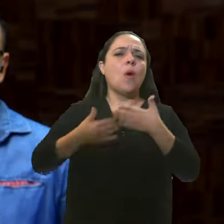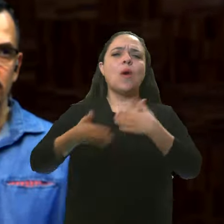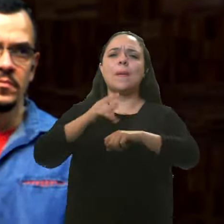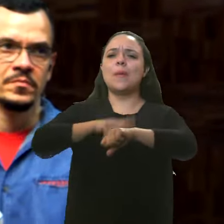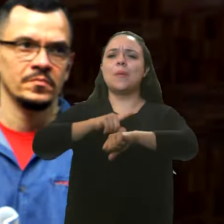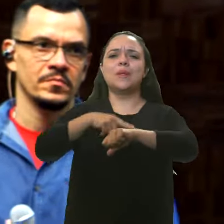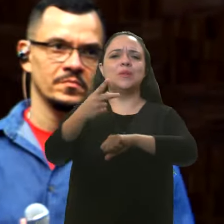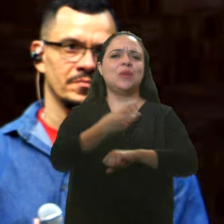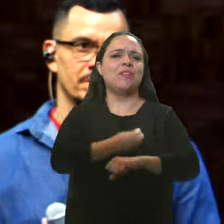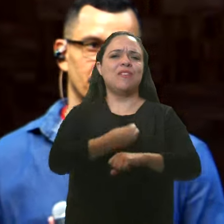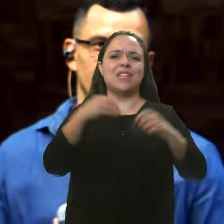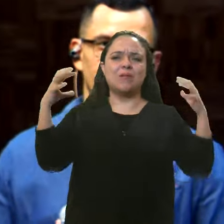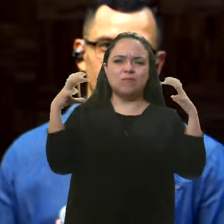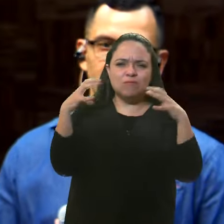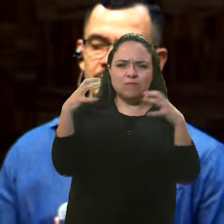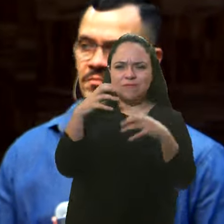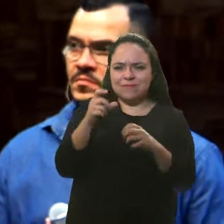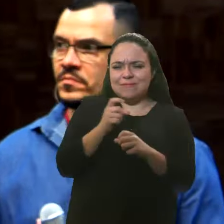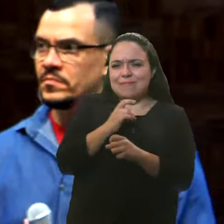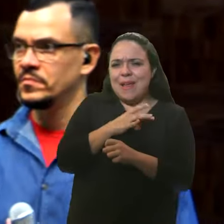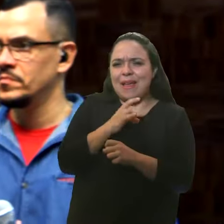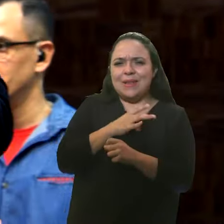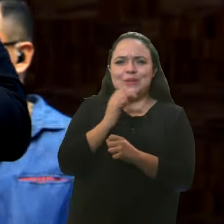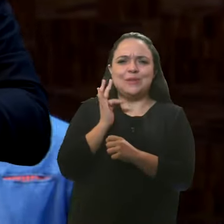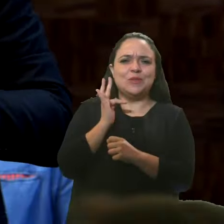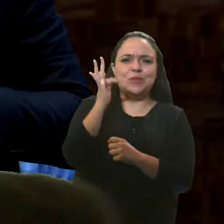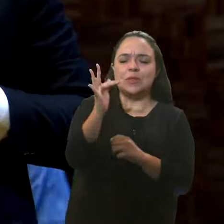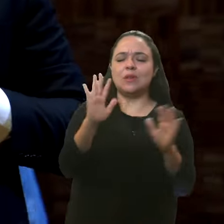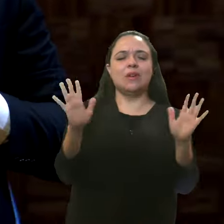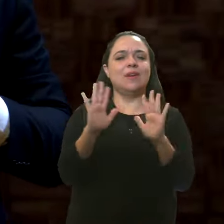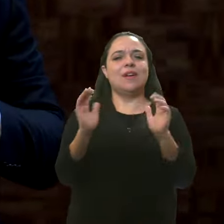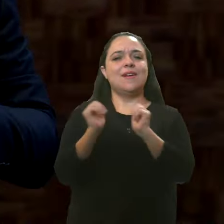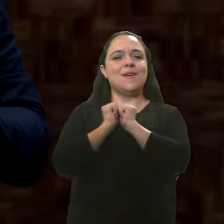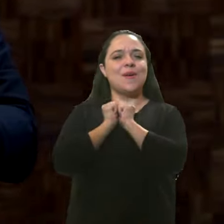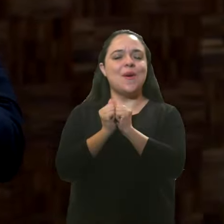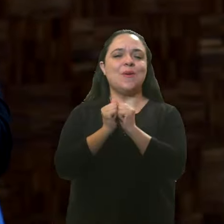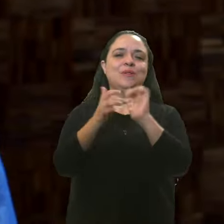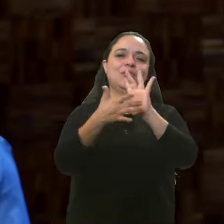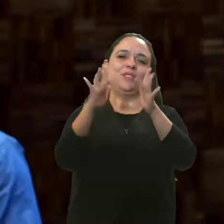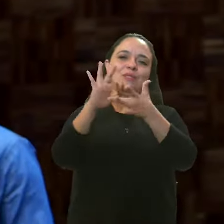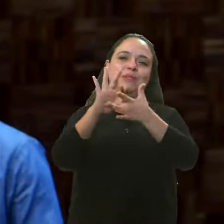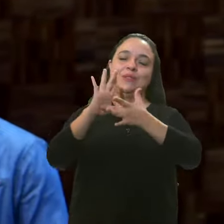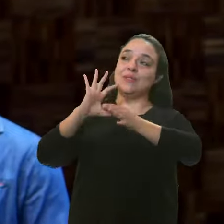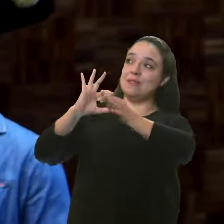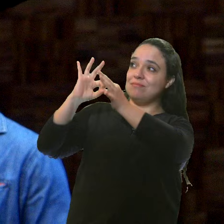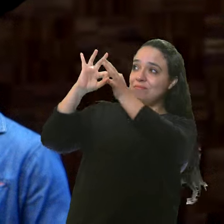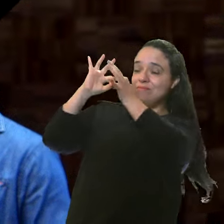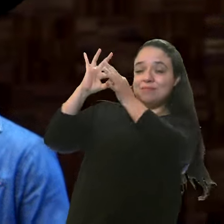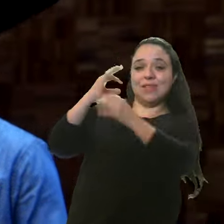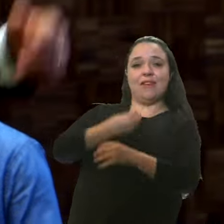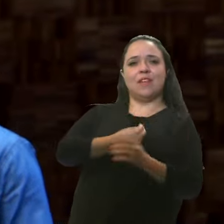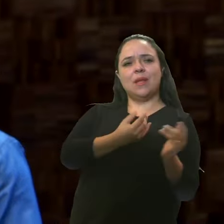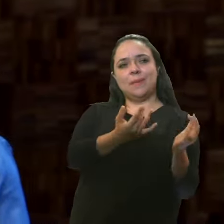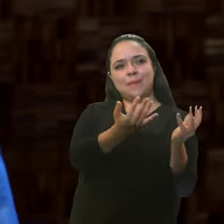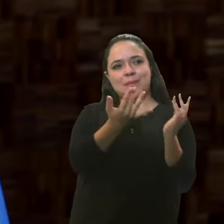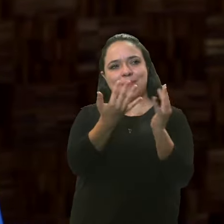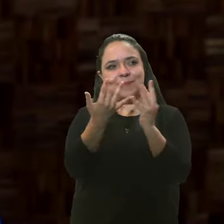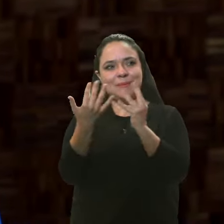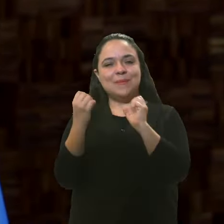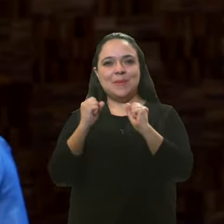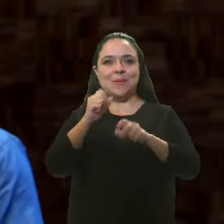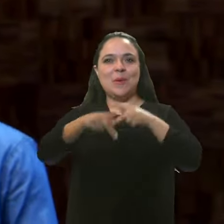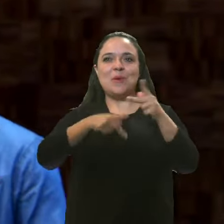tempestade, no dia a dia, seu futuro. Agora a sua vida pertence a Jesus. O povo está chegando, pode vir para cá,